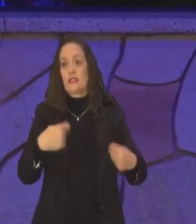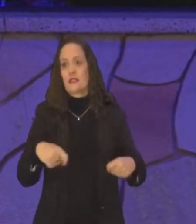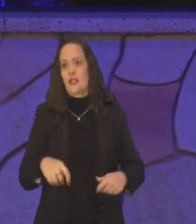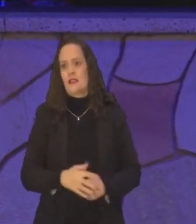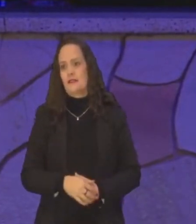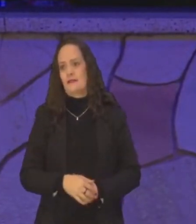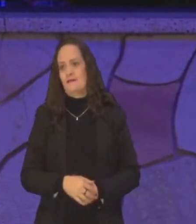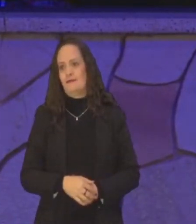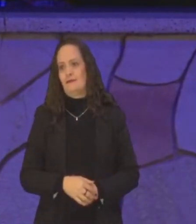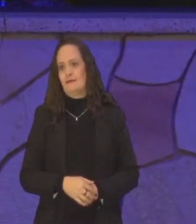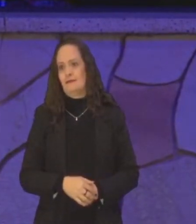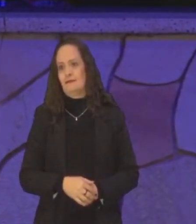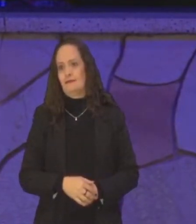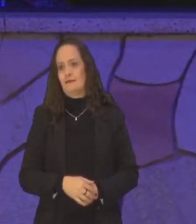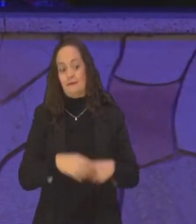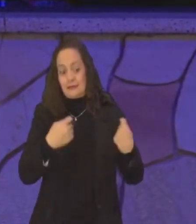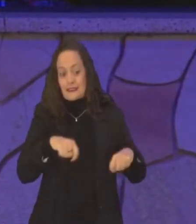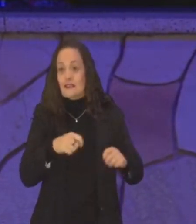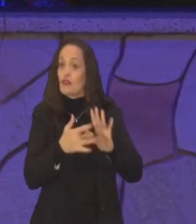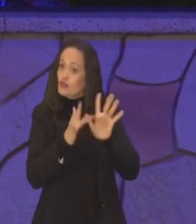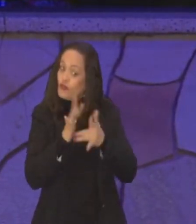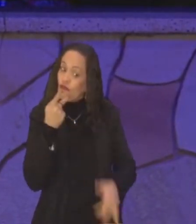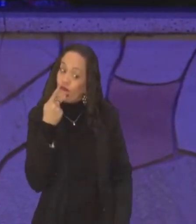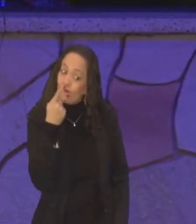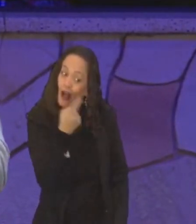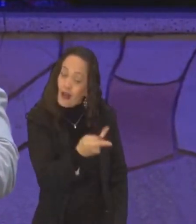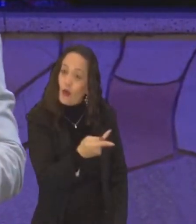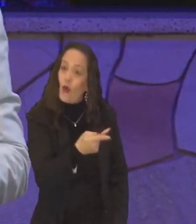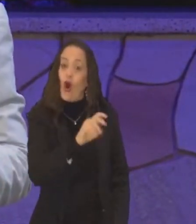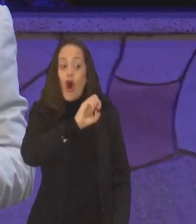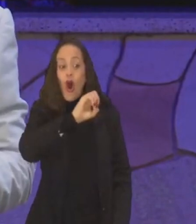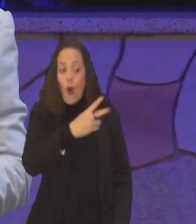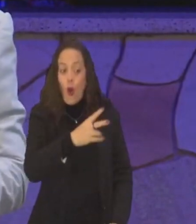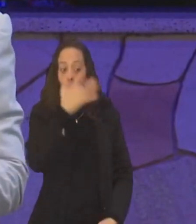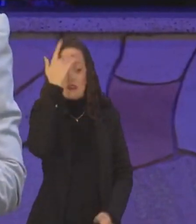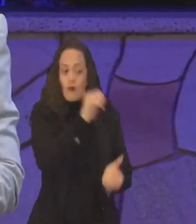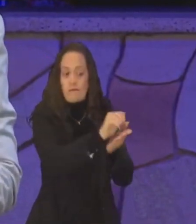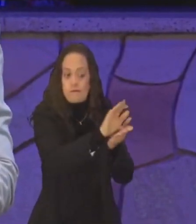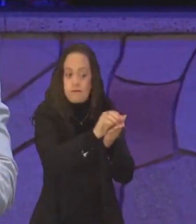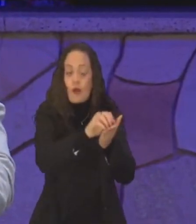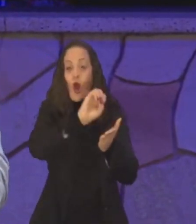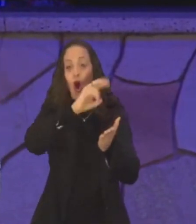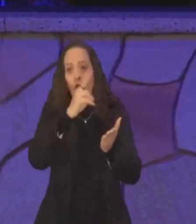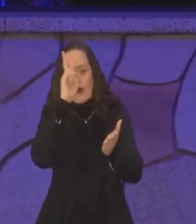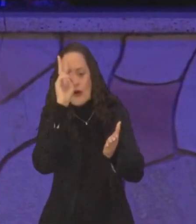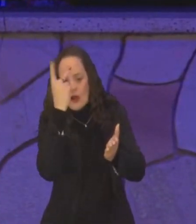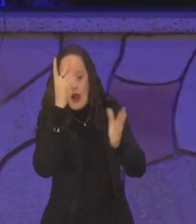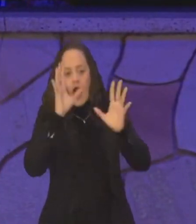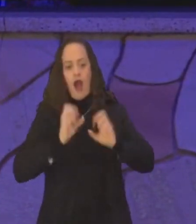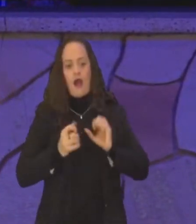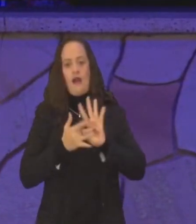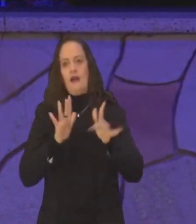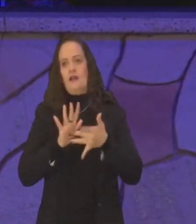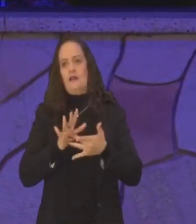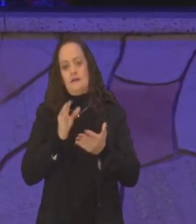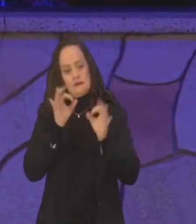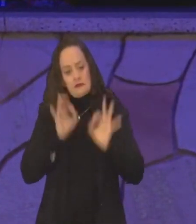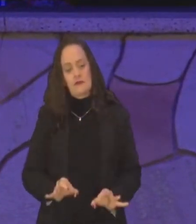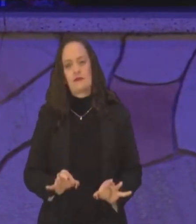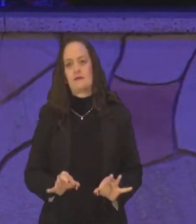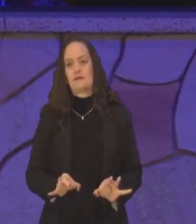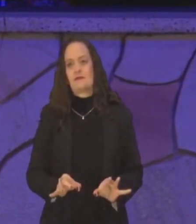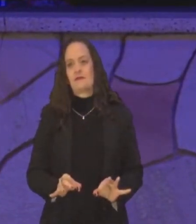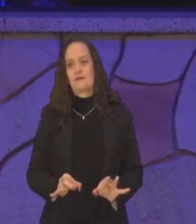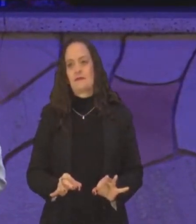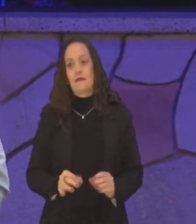do centro da igreja, ou para que elas se convertessem verdadeiramente, antes que fosse tarde